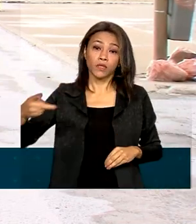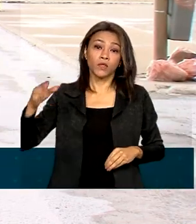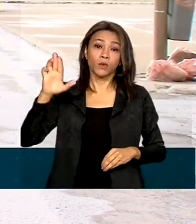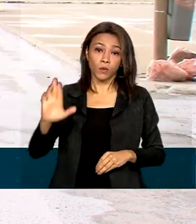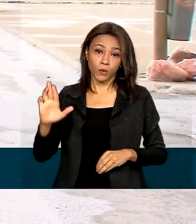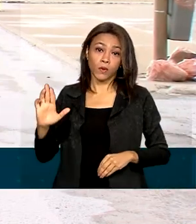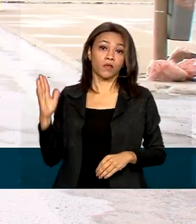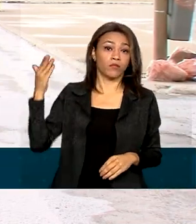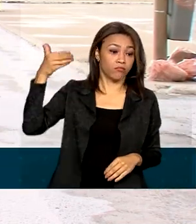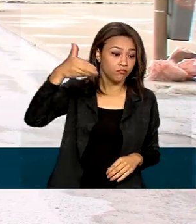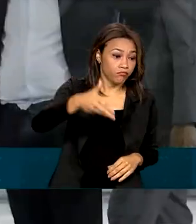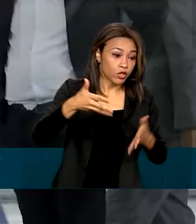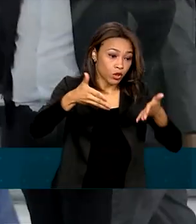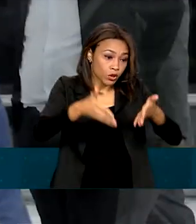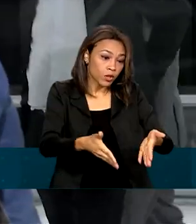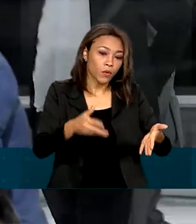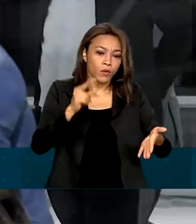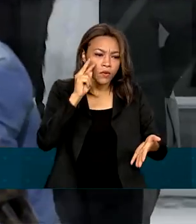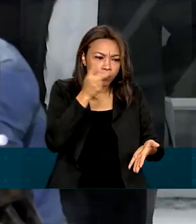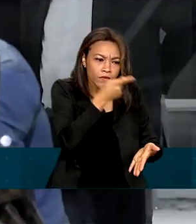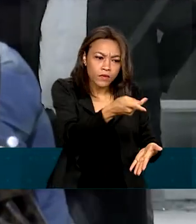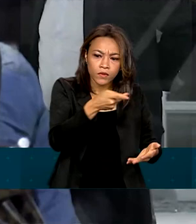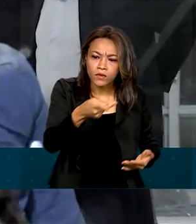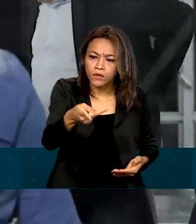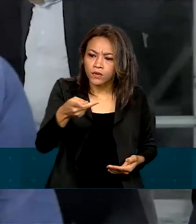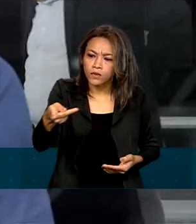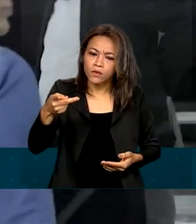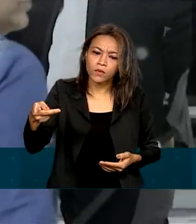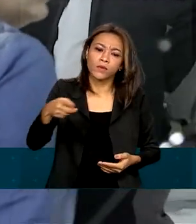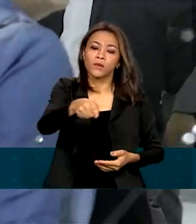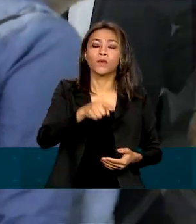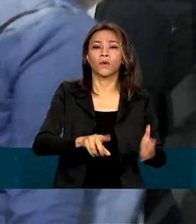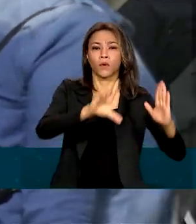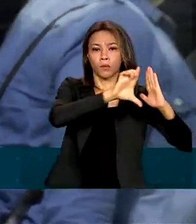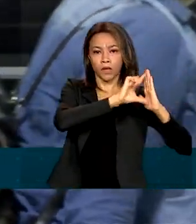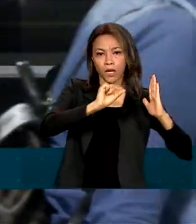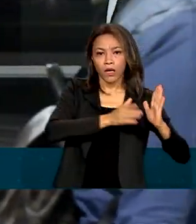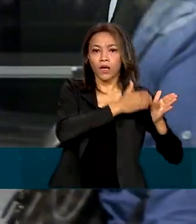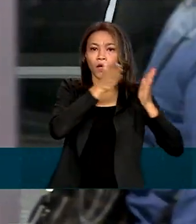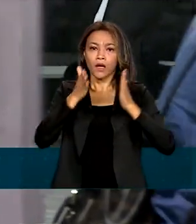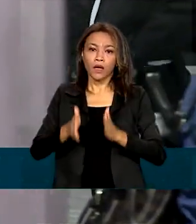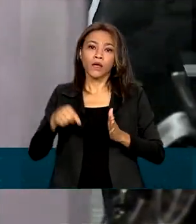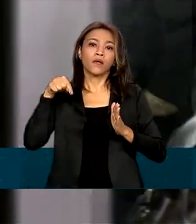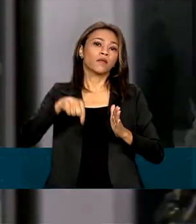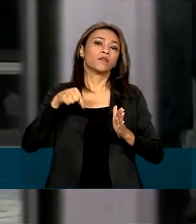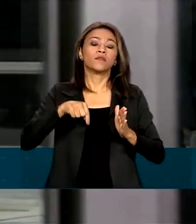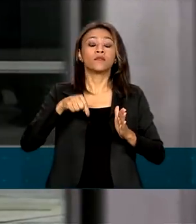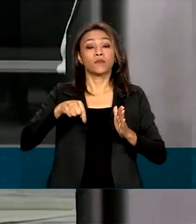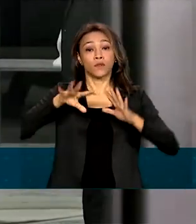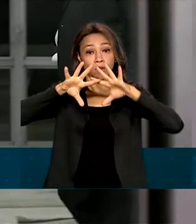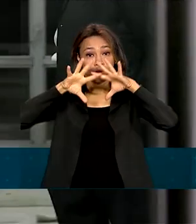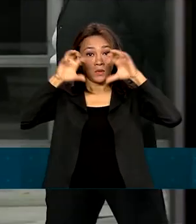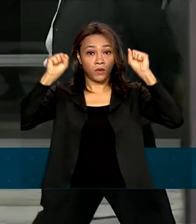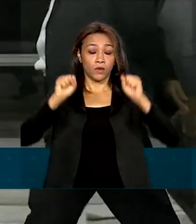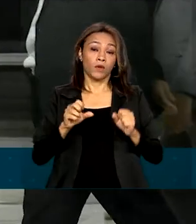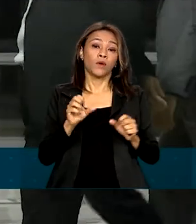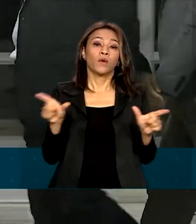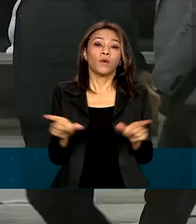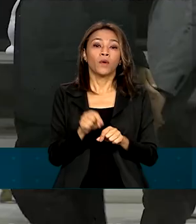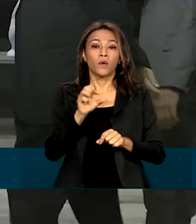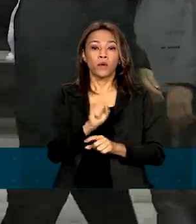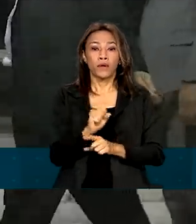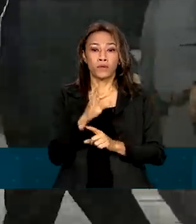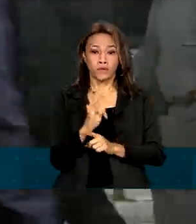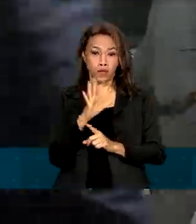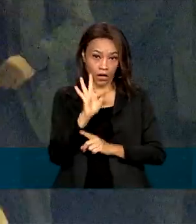visitou, né, o Palácio do Planalto e o Supremo, o prédio do Supremo Tribunal Federal. Né? No STF, ele foi recebido pela presidente da